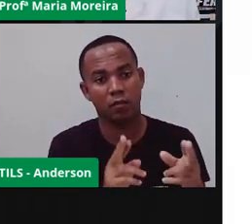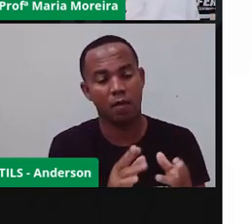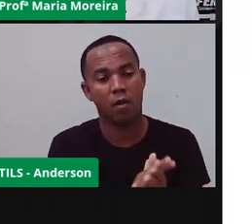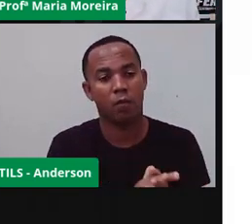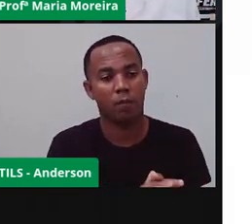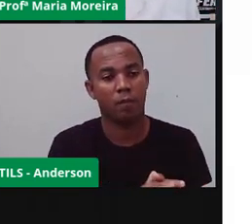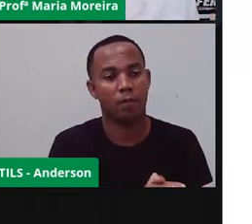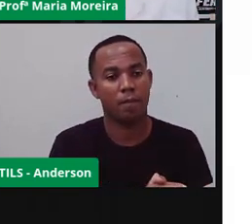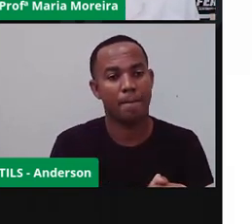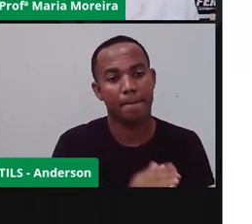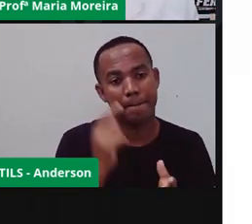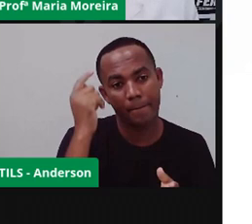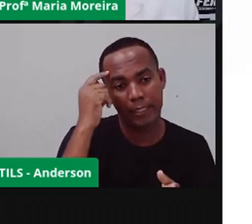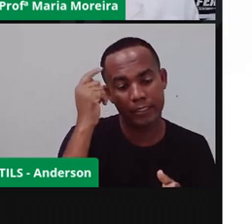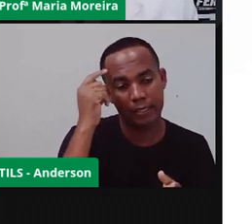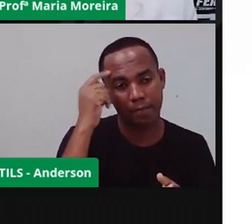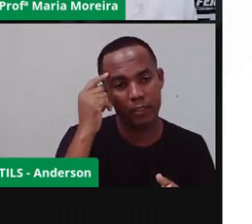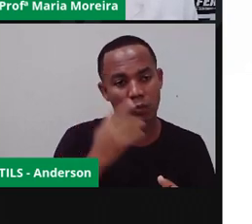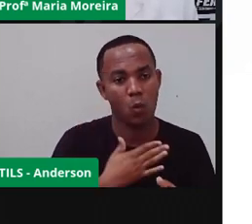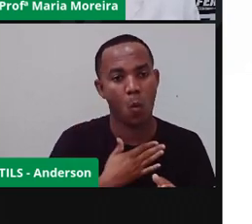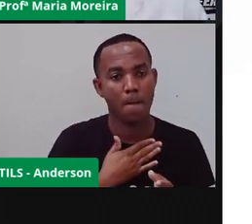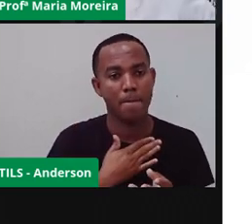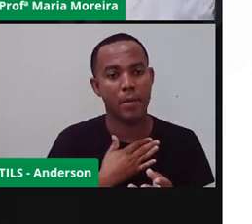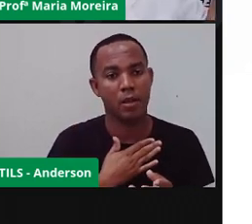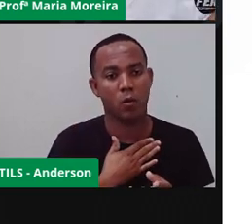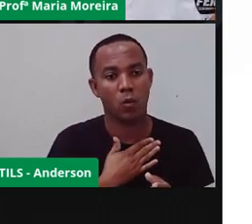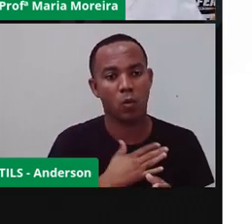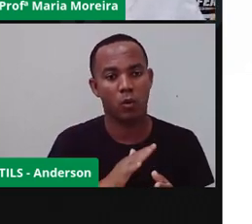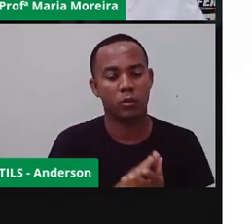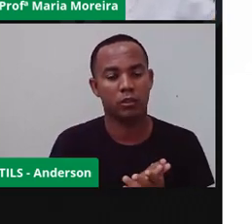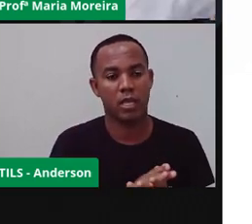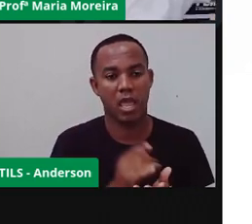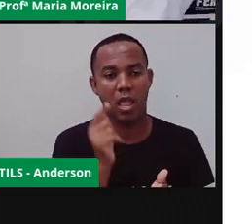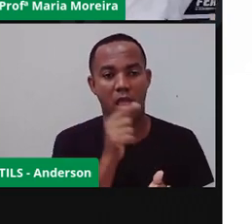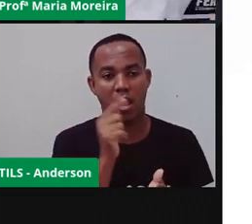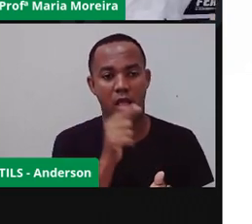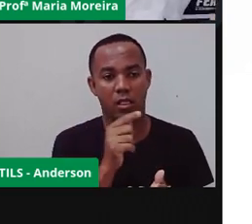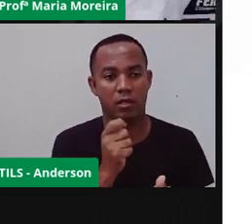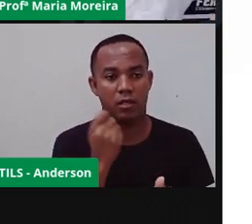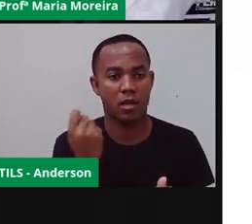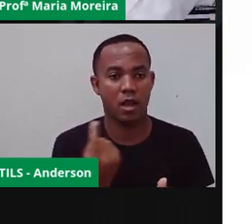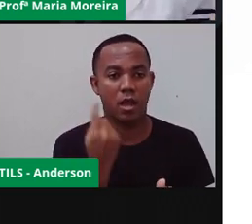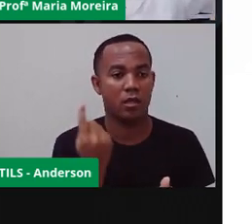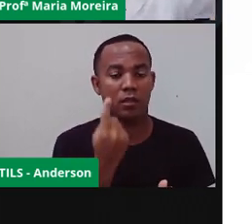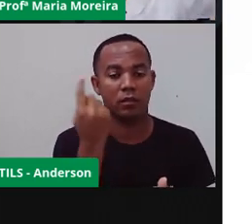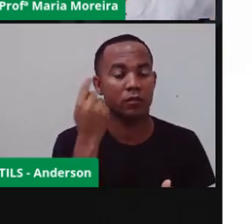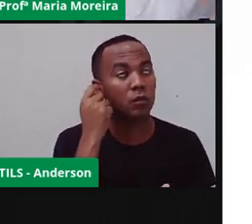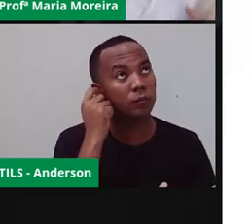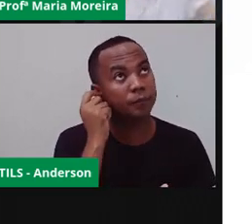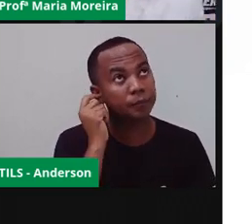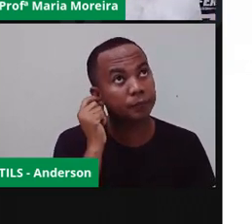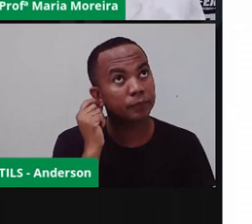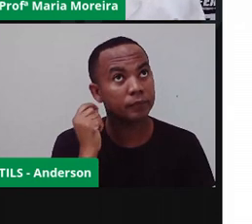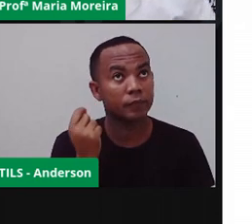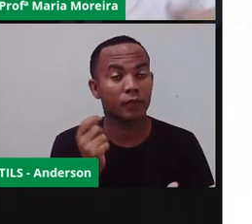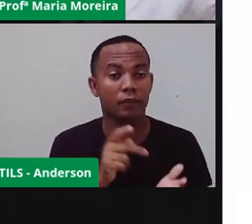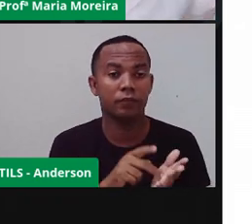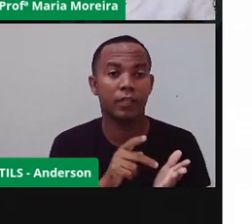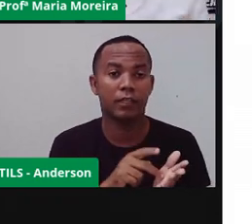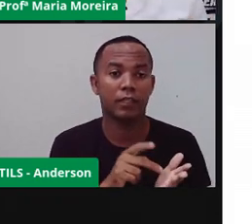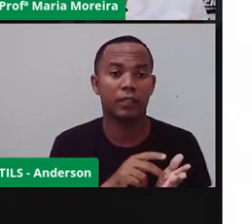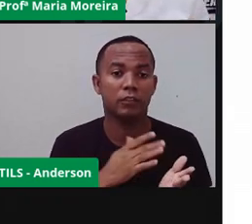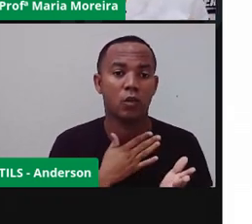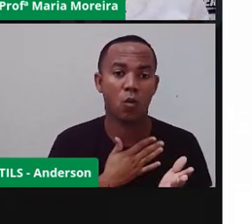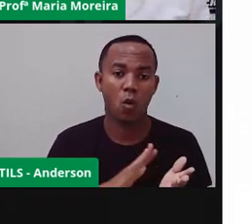meu pensamento. Se eu gosto disso ou não. Mas Anderson, né? Anderson. E Anderson, na verdade, gosta